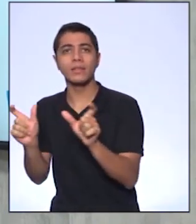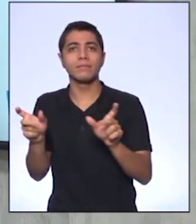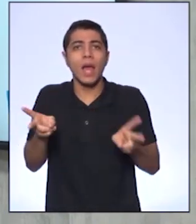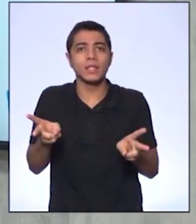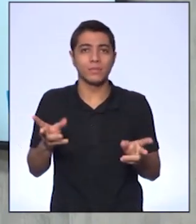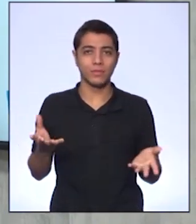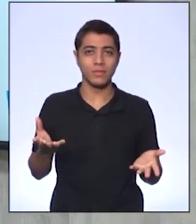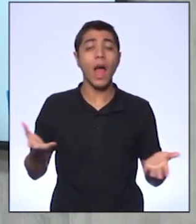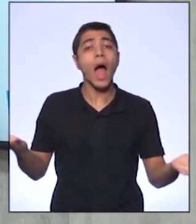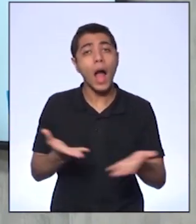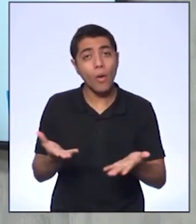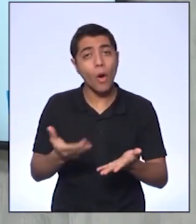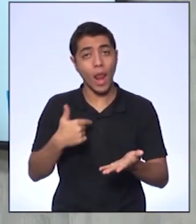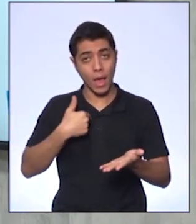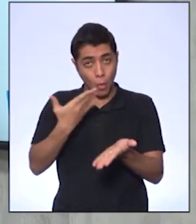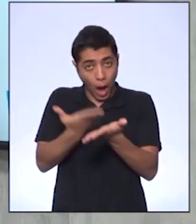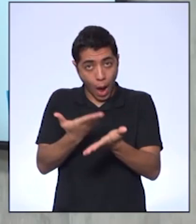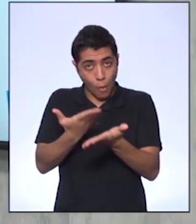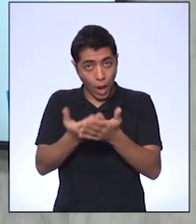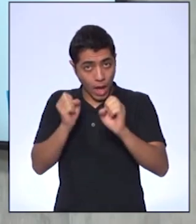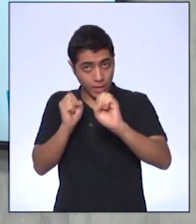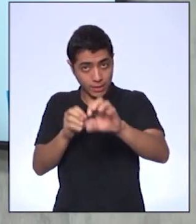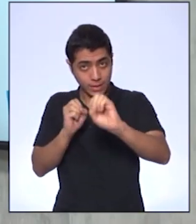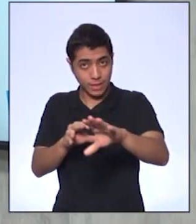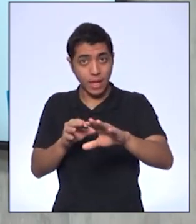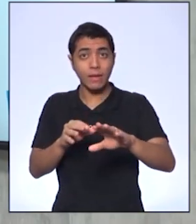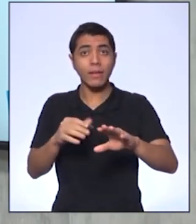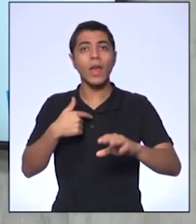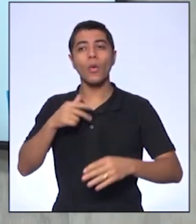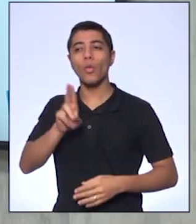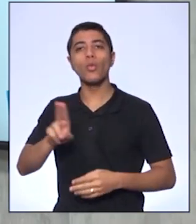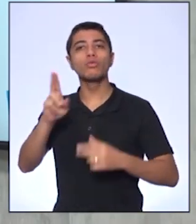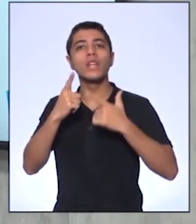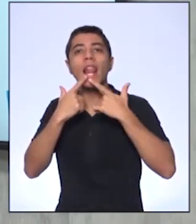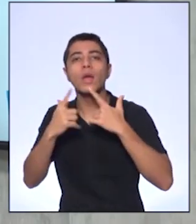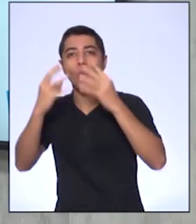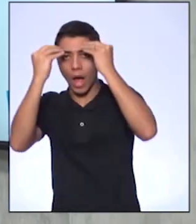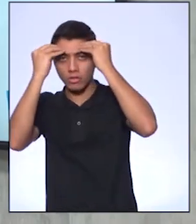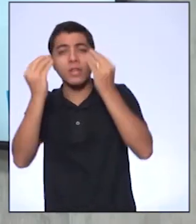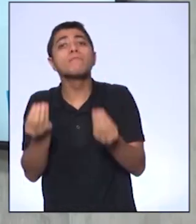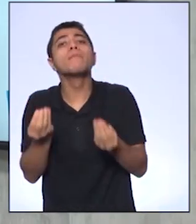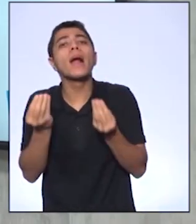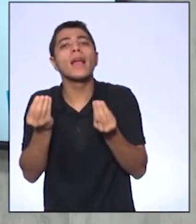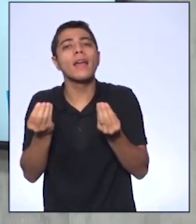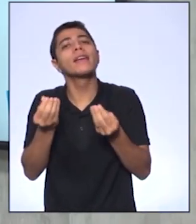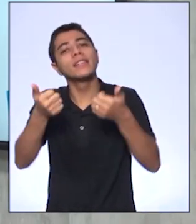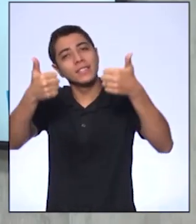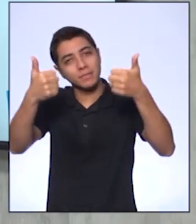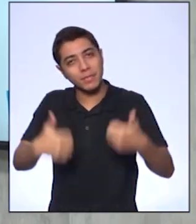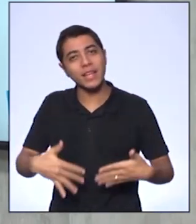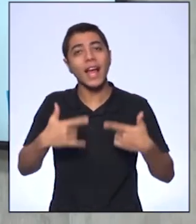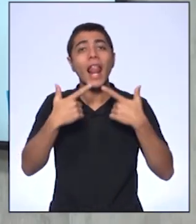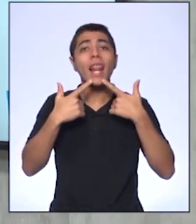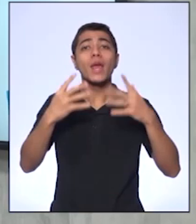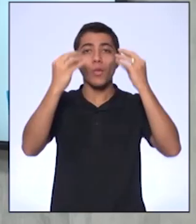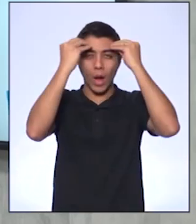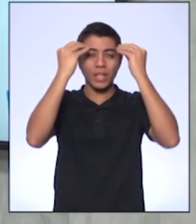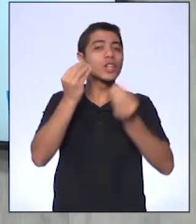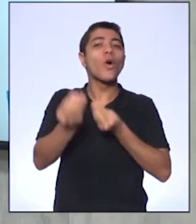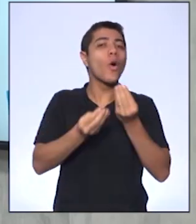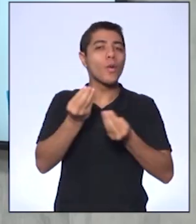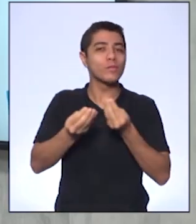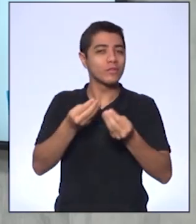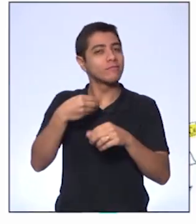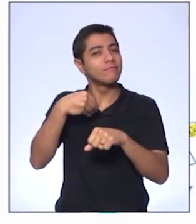linguagem para te explicar como é que se usa a linguagem. Compreendeu? Beleza? Bom, então, ó, linguagem que fala da